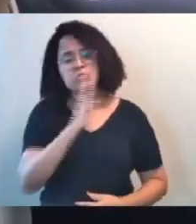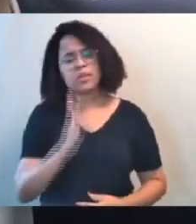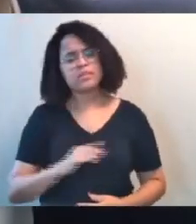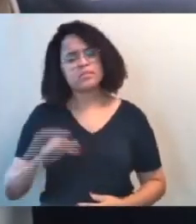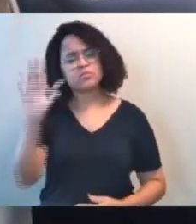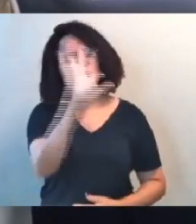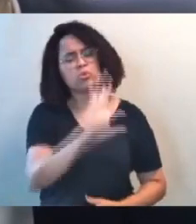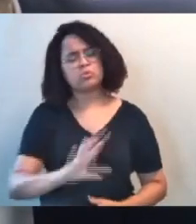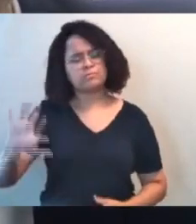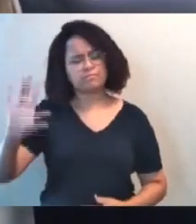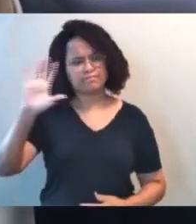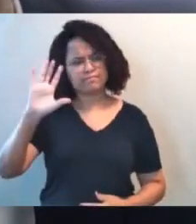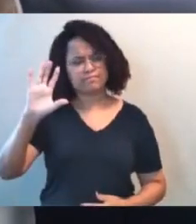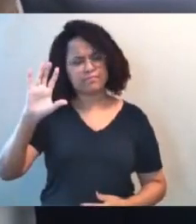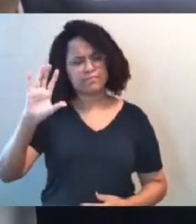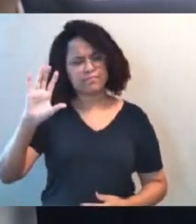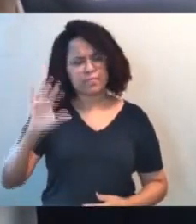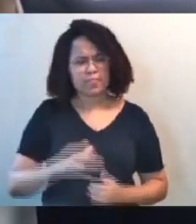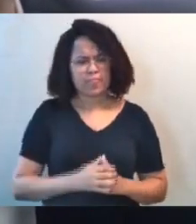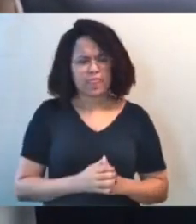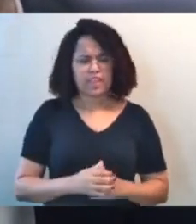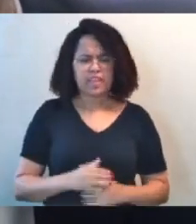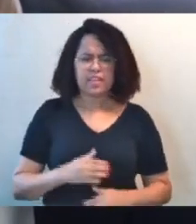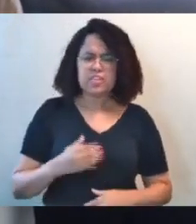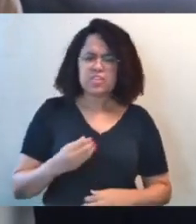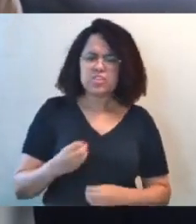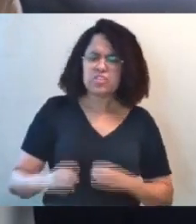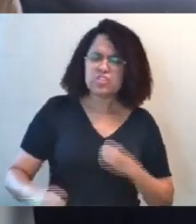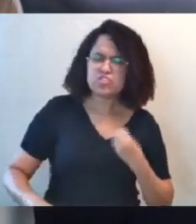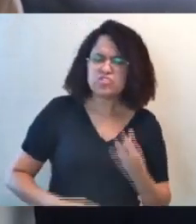experiências que geraram